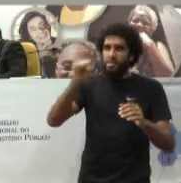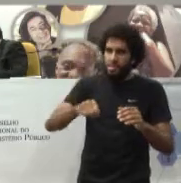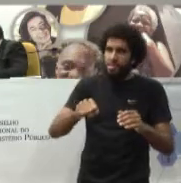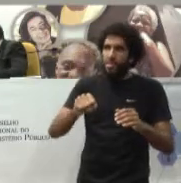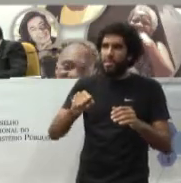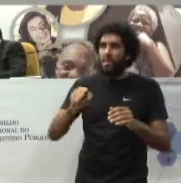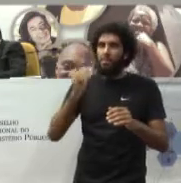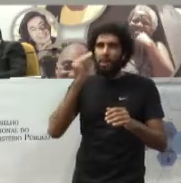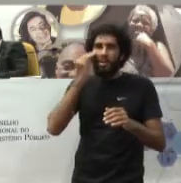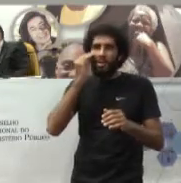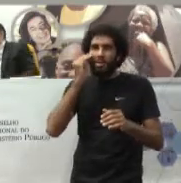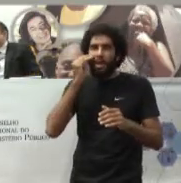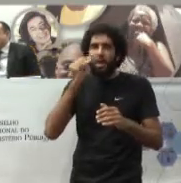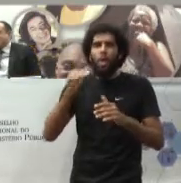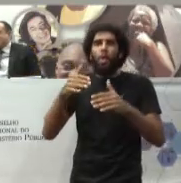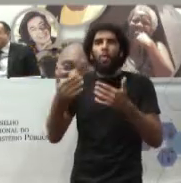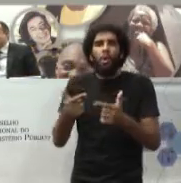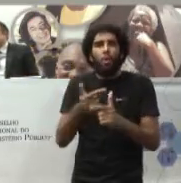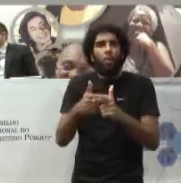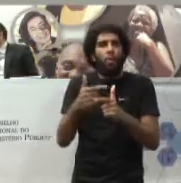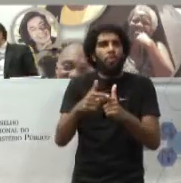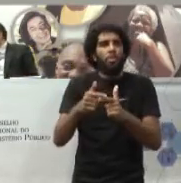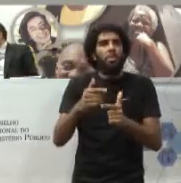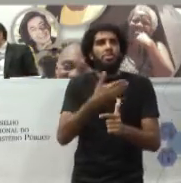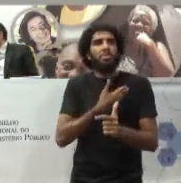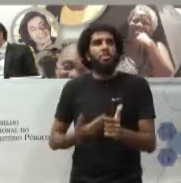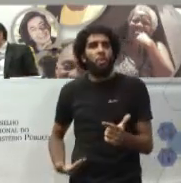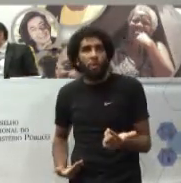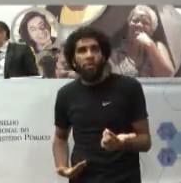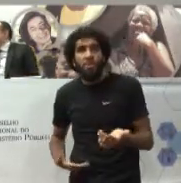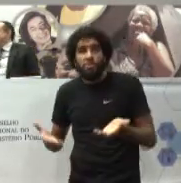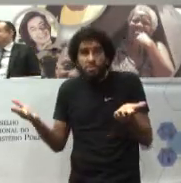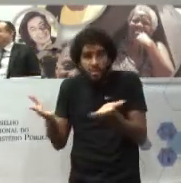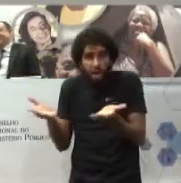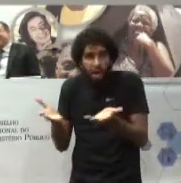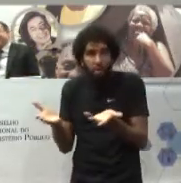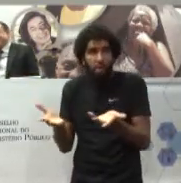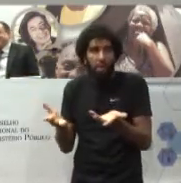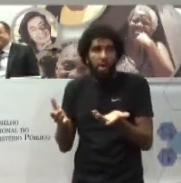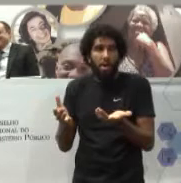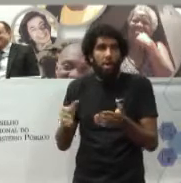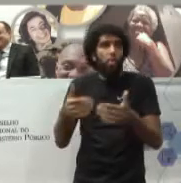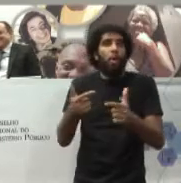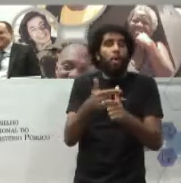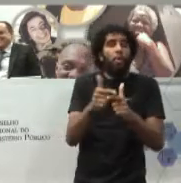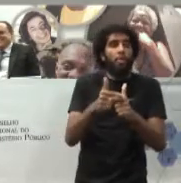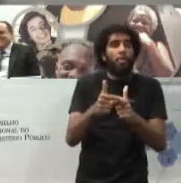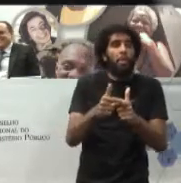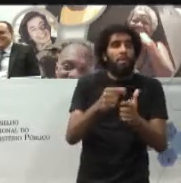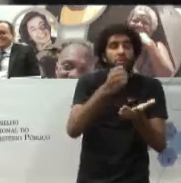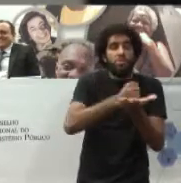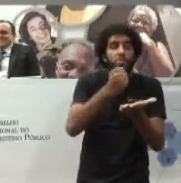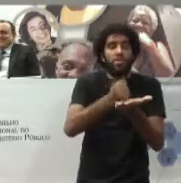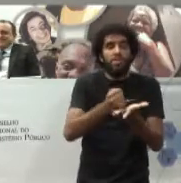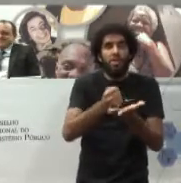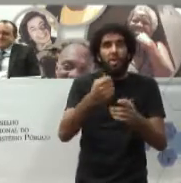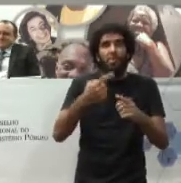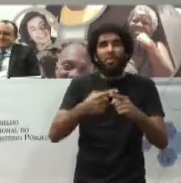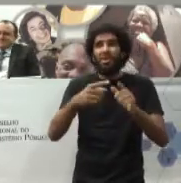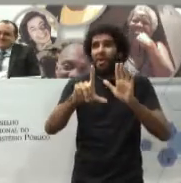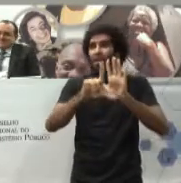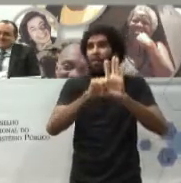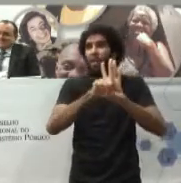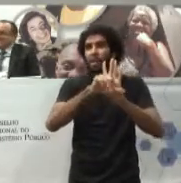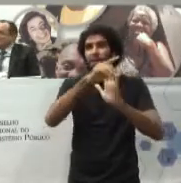da governança desse sistema da governança dessa nova contratação que é justamente o que é estabelecido uma lei que muitas vezes é